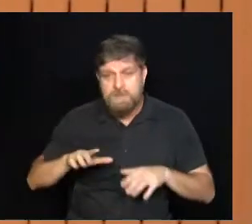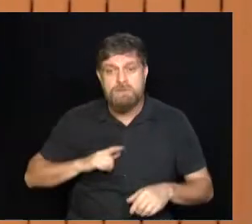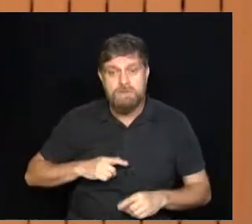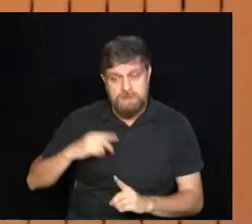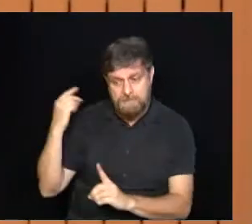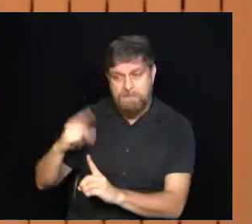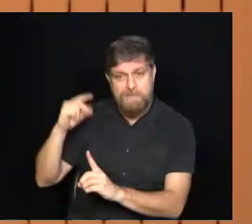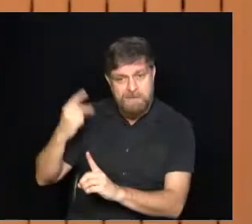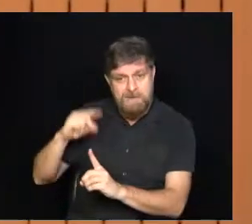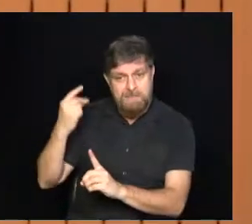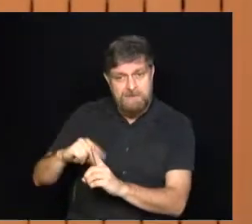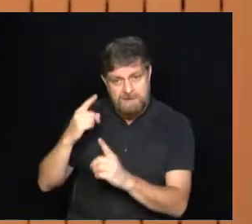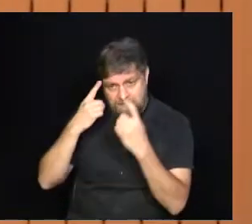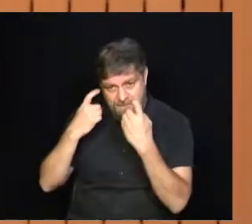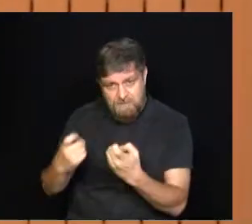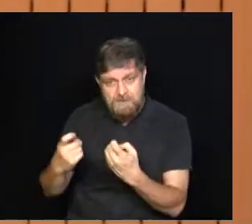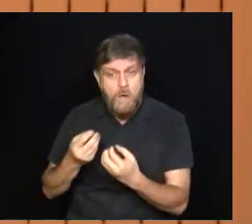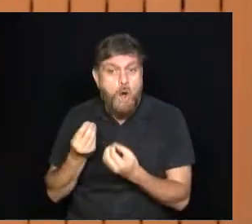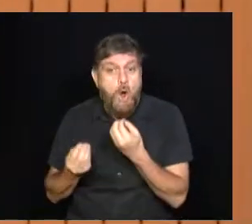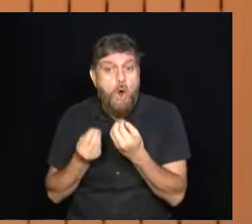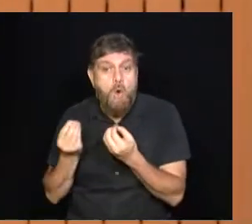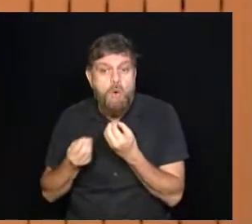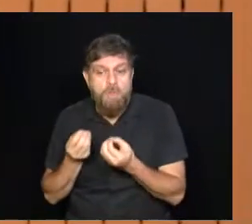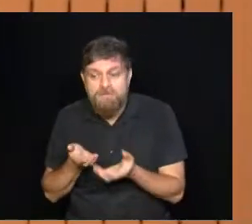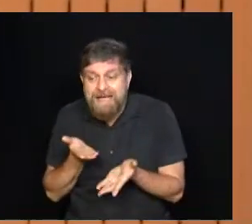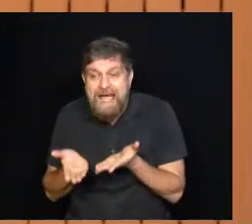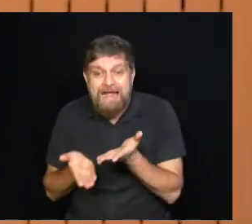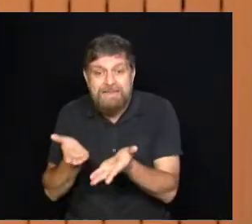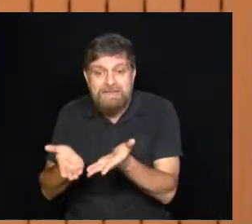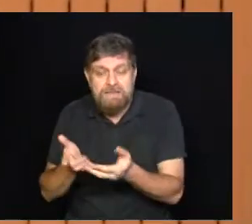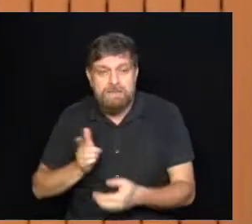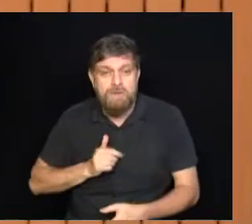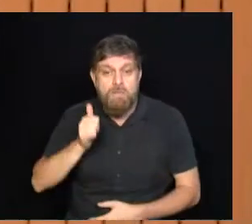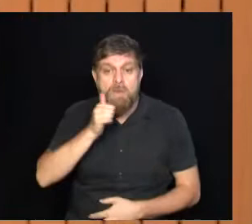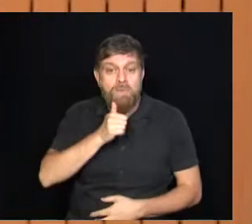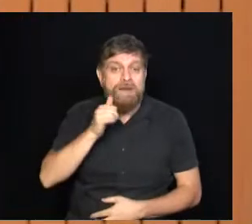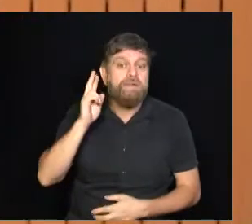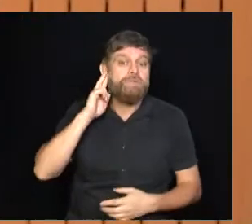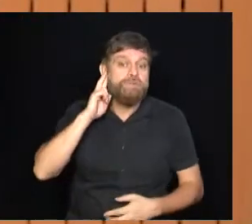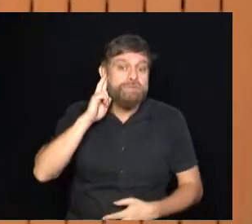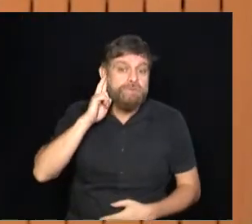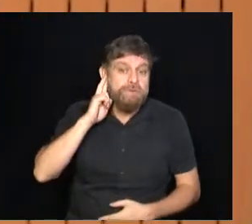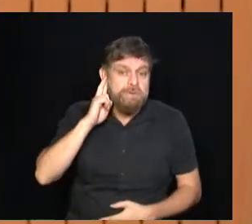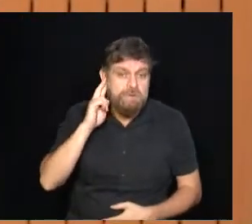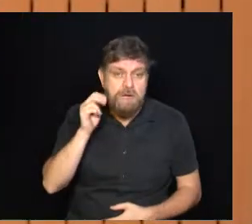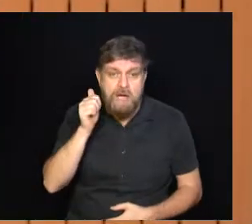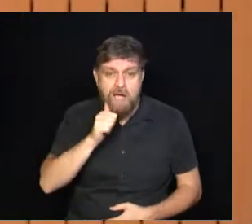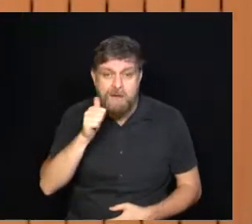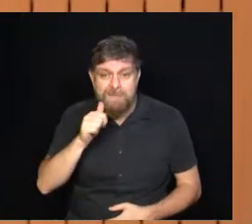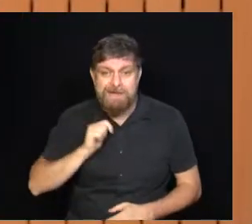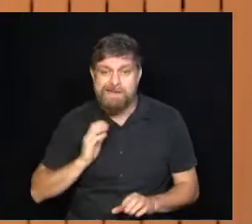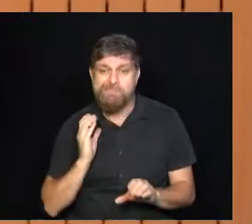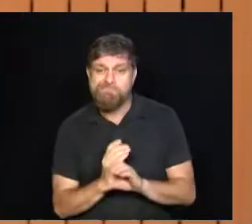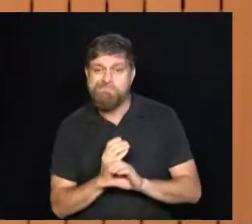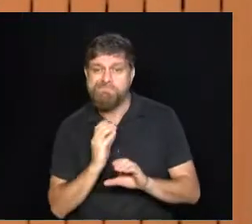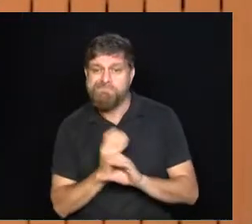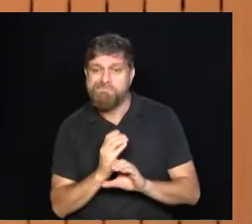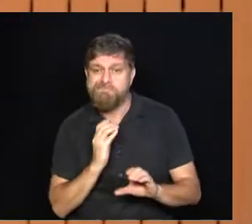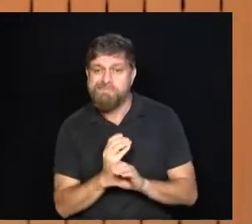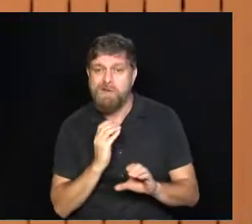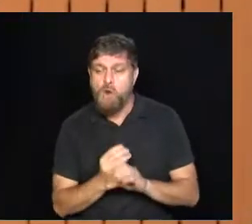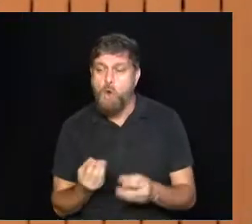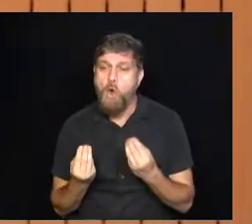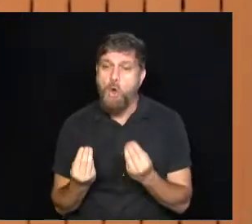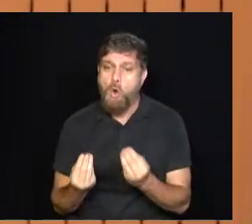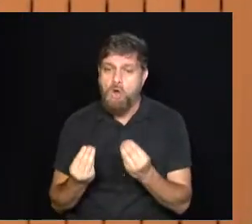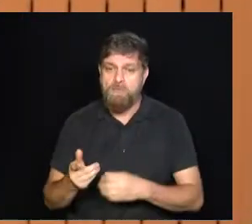Então, por exemplo, como atender uma mulher surda, uma mulher que não tem como se comunicar ou que tem alguma deficiência? Nós